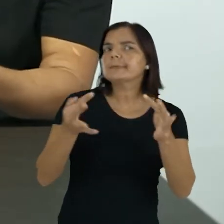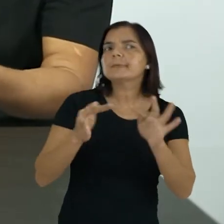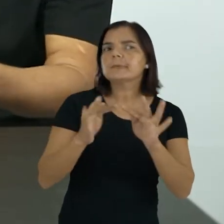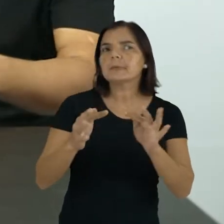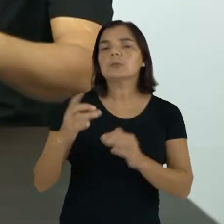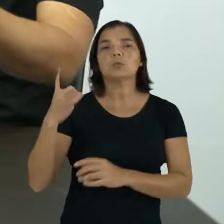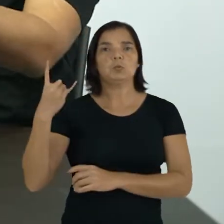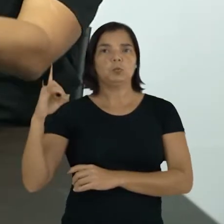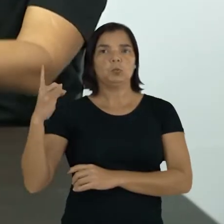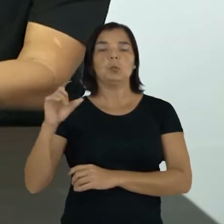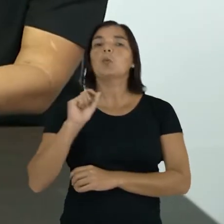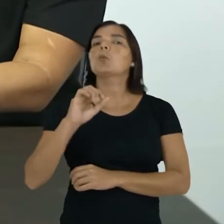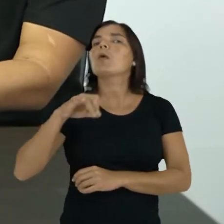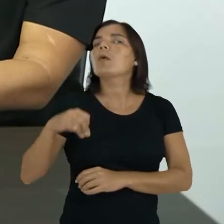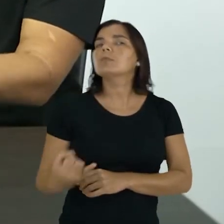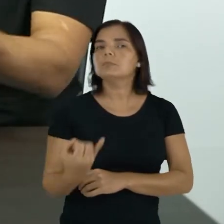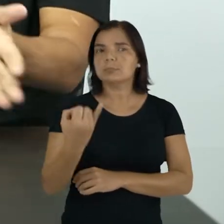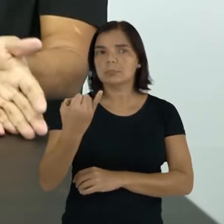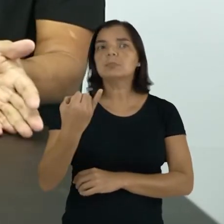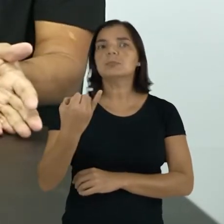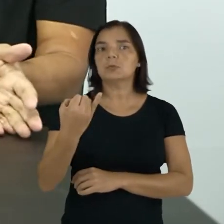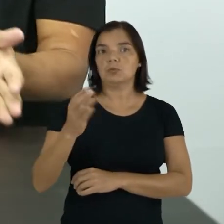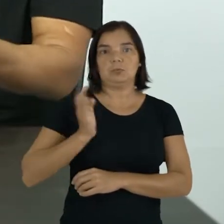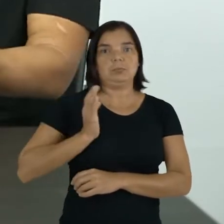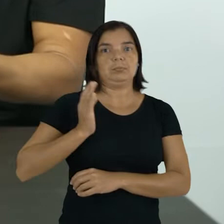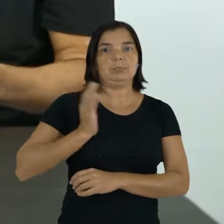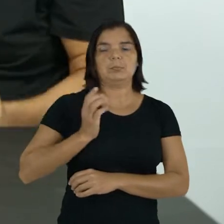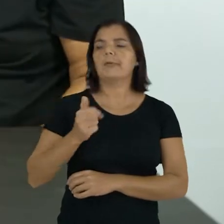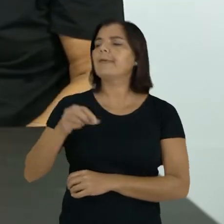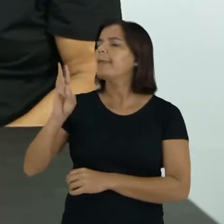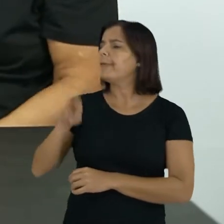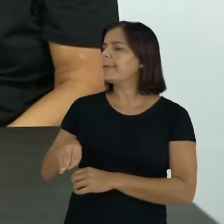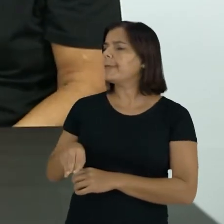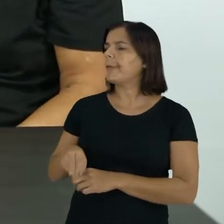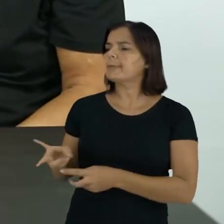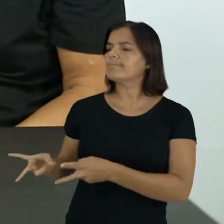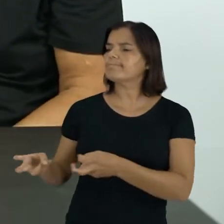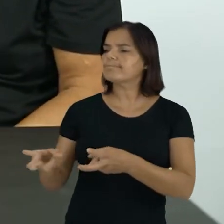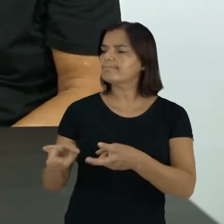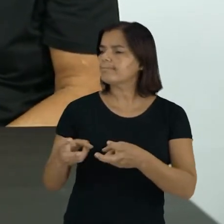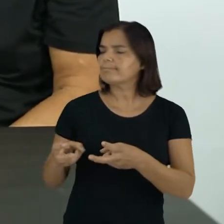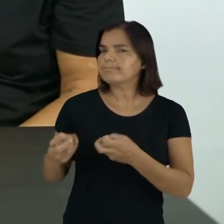dos bolivianos a oportunidade de enriquecer, e né? Quem ficou usufruindo